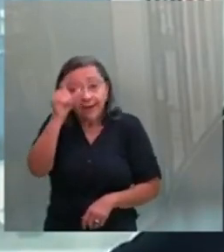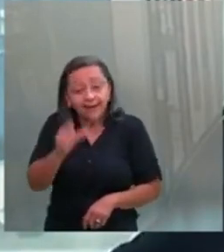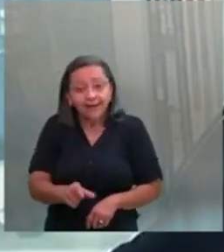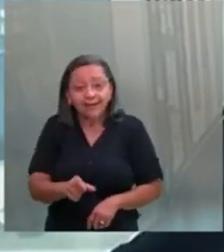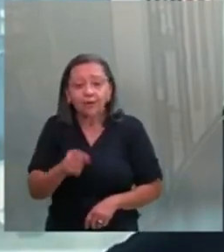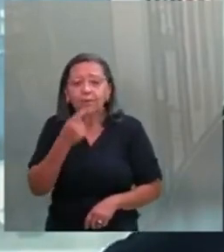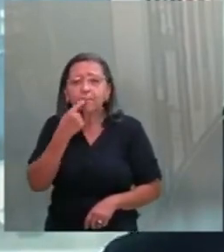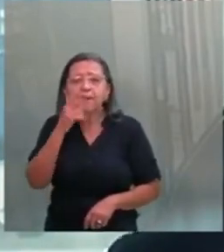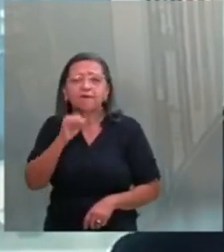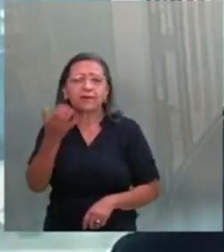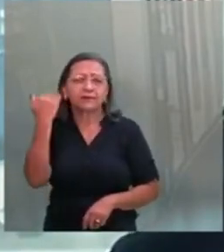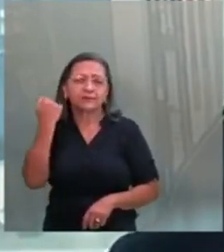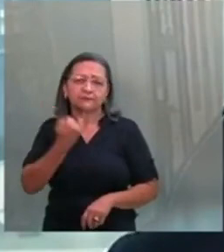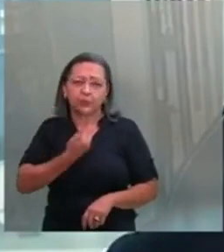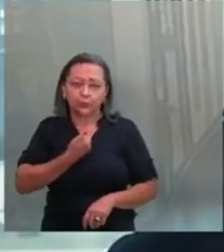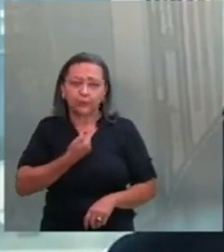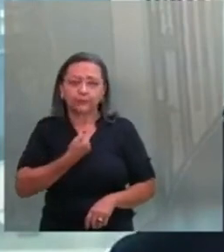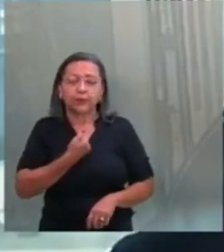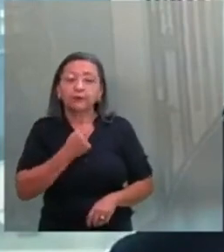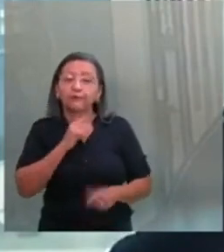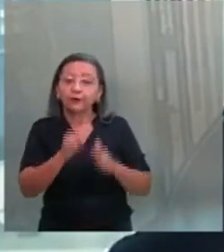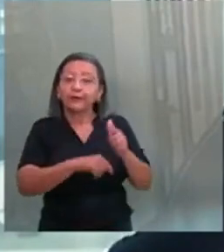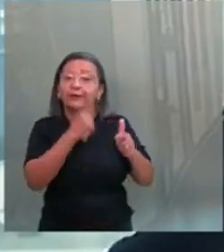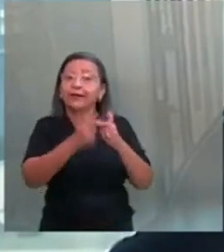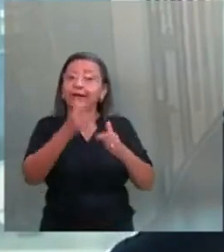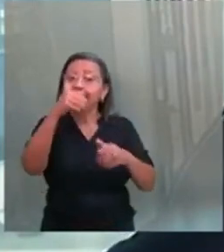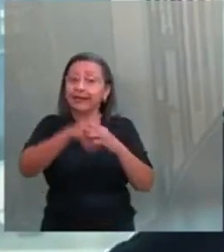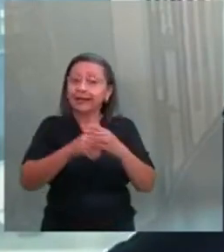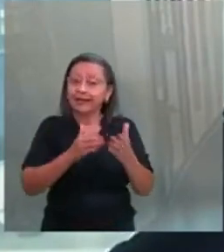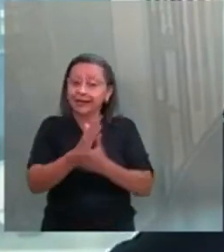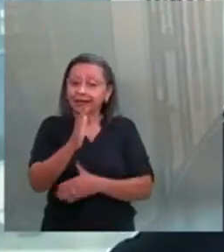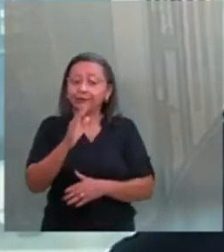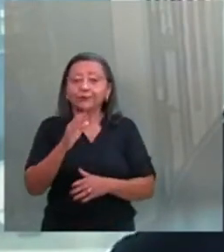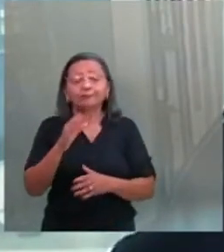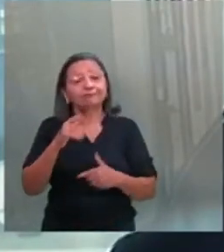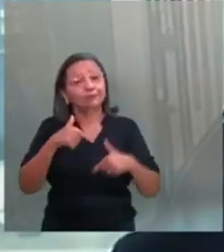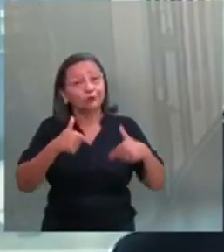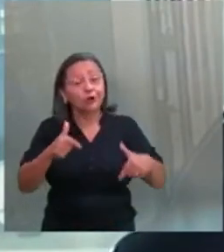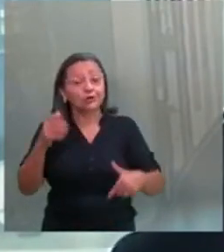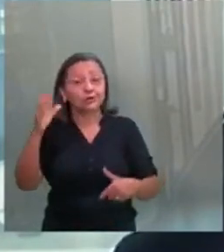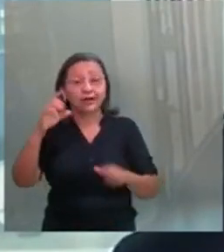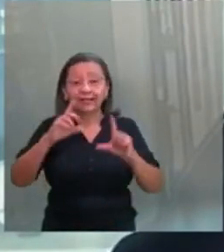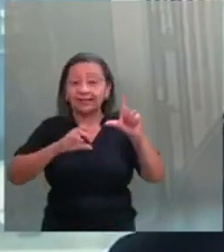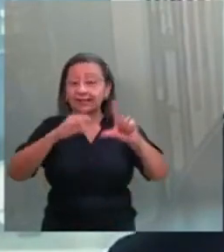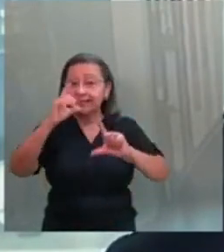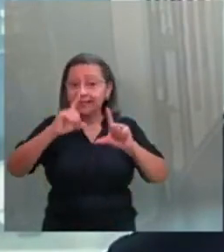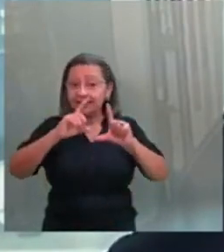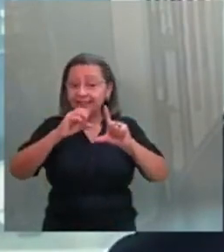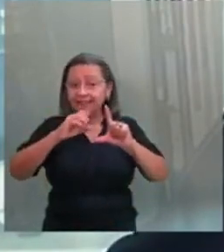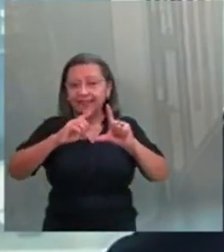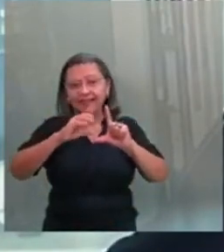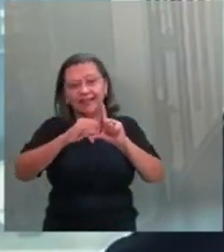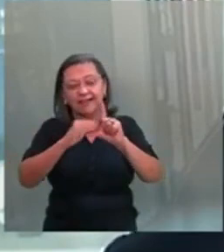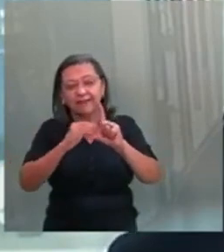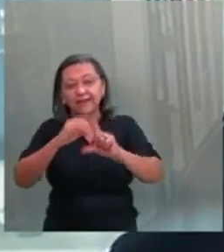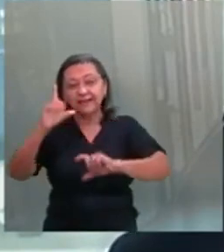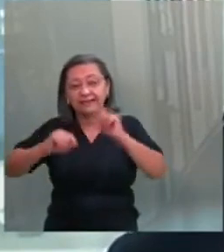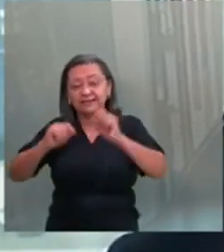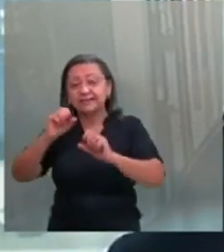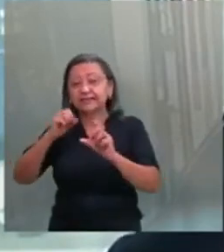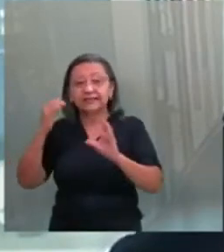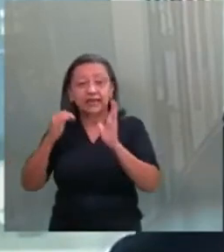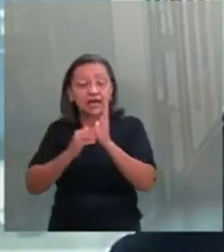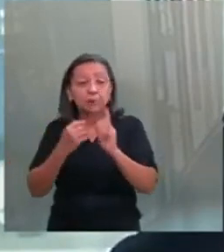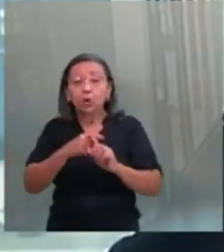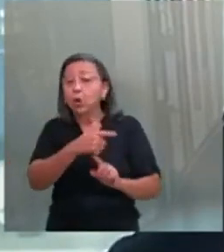vez falou para mim, eu fui reeleito no senador graças à TV Senado, porque os veículos de comunicação do Estado não